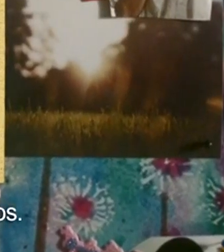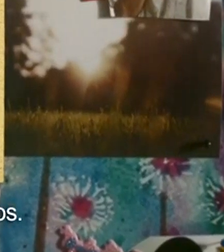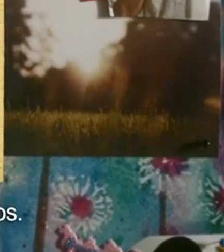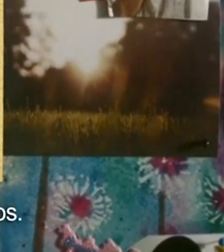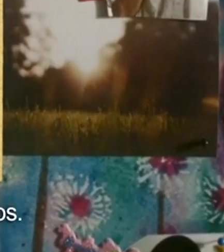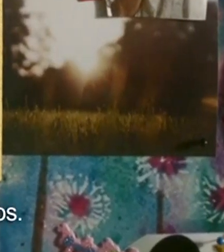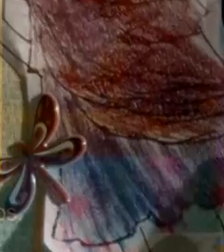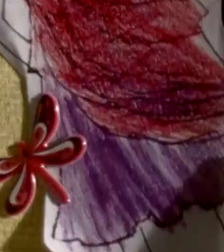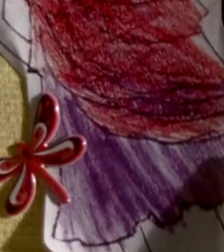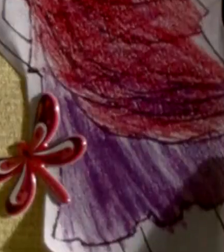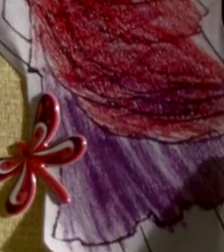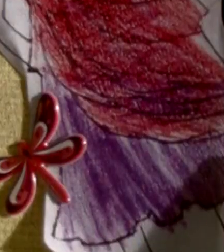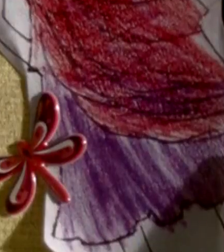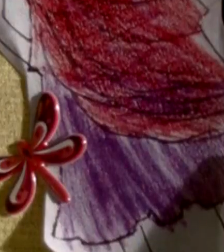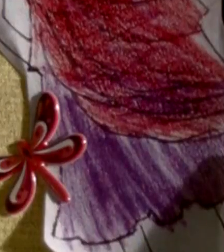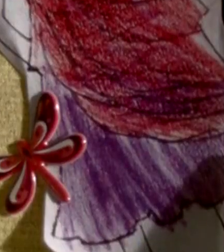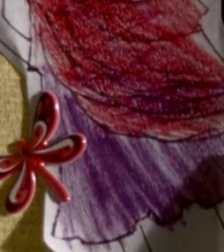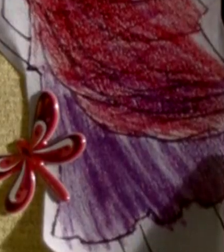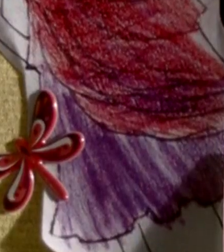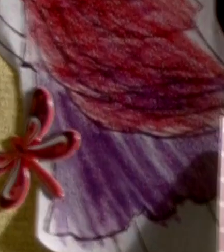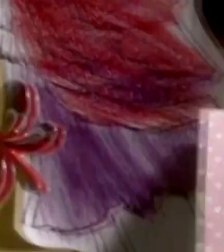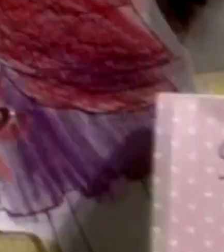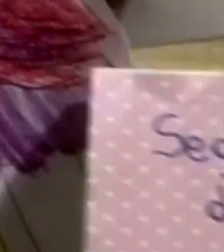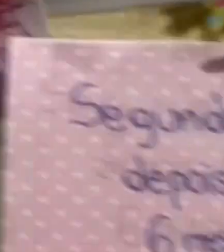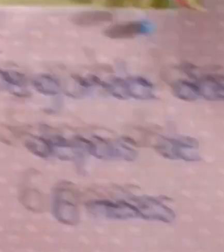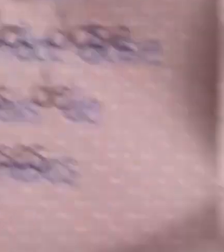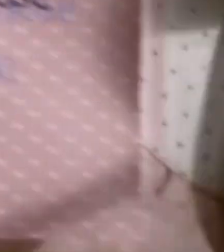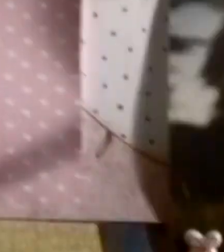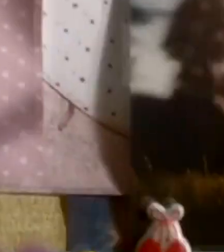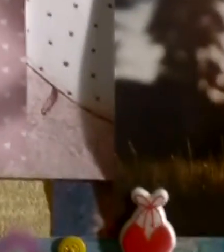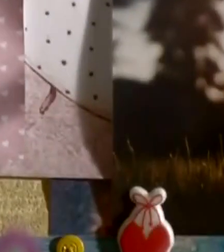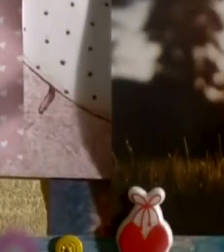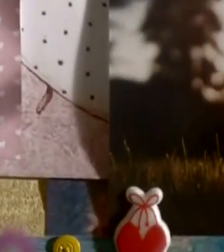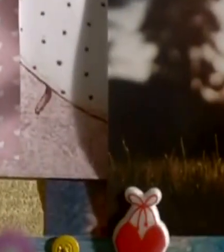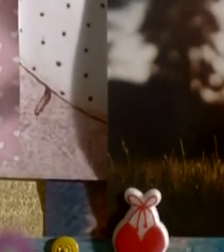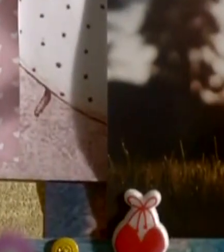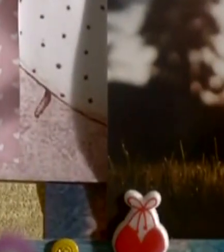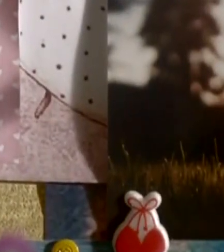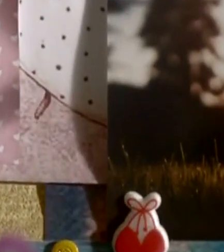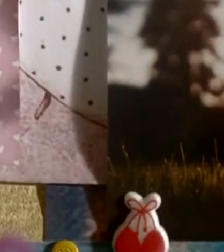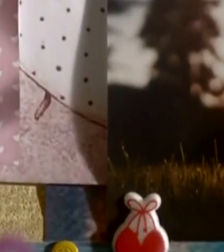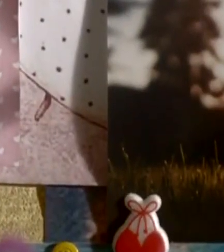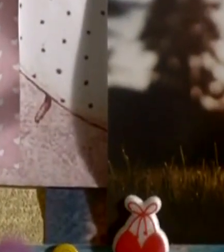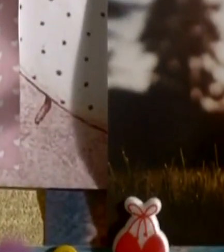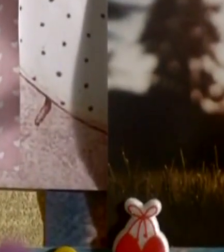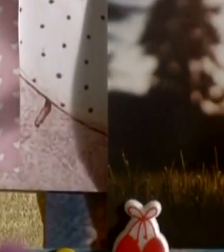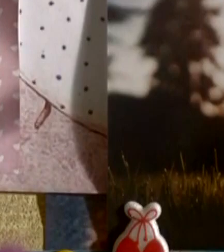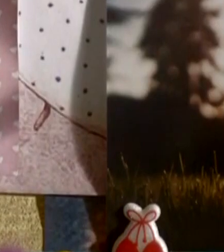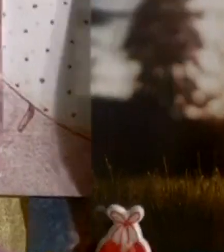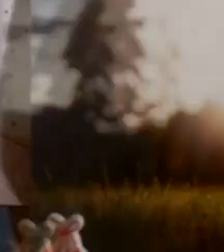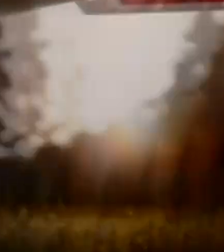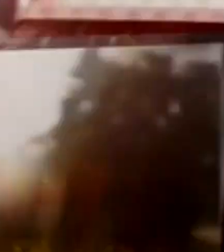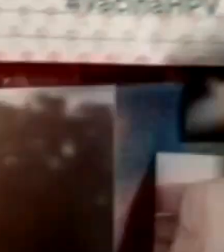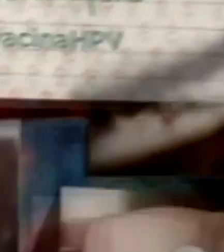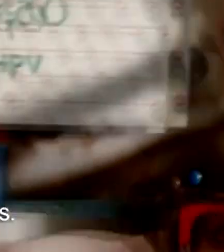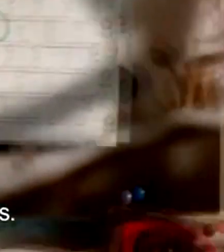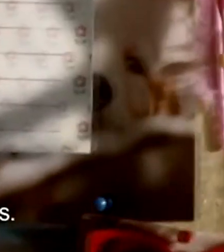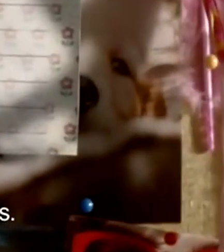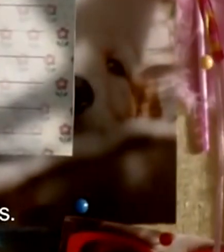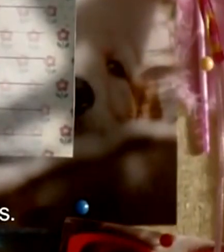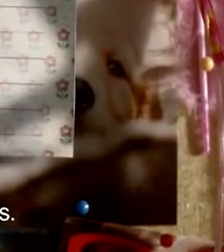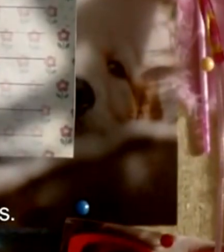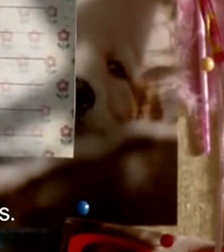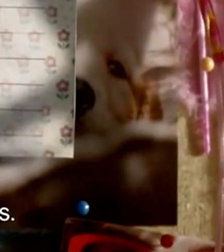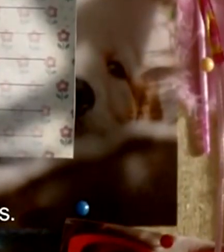meninas de 9 a 11 anos. Ela previne o câncer do colo de útero, que afeta 15 mil mulheres todos os anos. Procure uma unidade de saúde do SUS ou